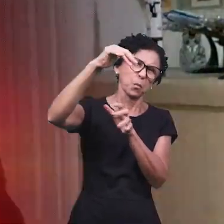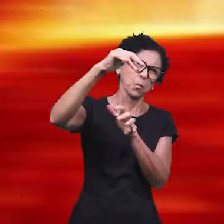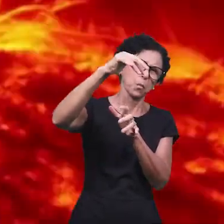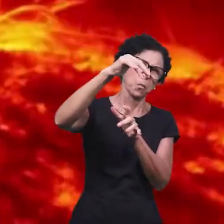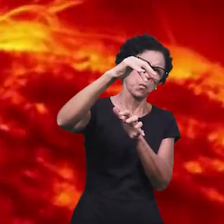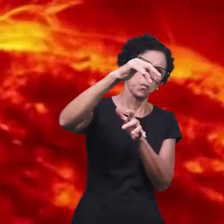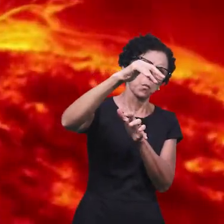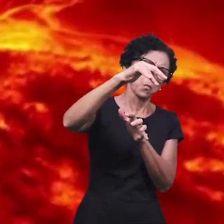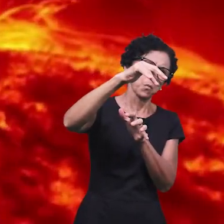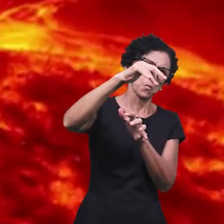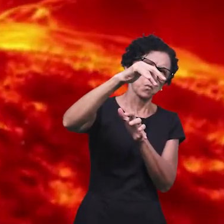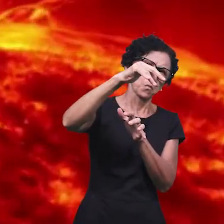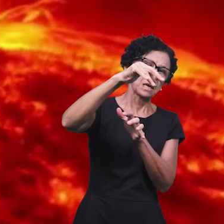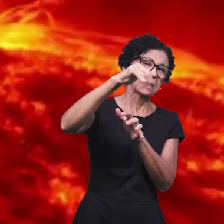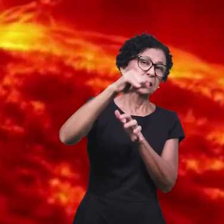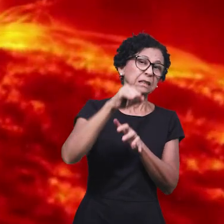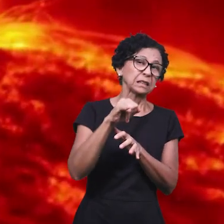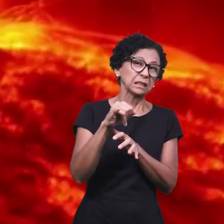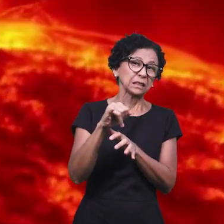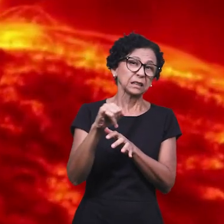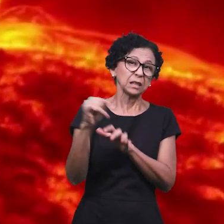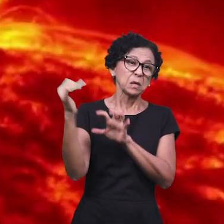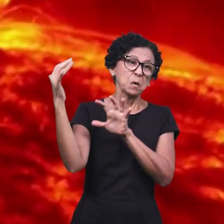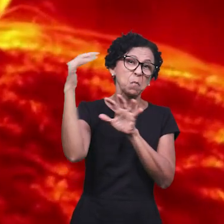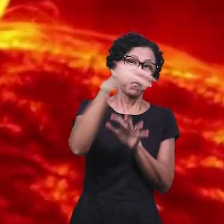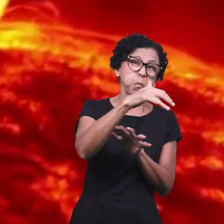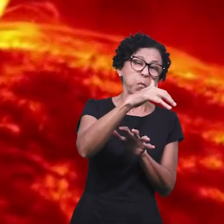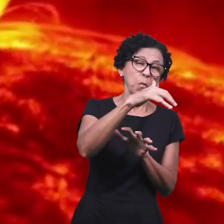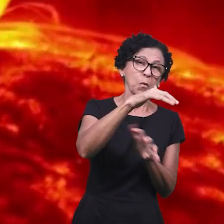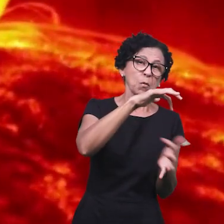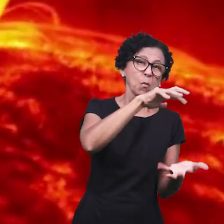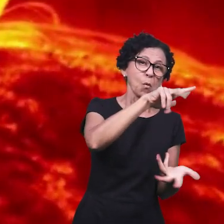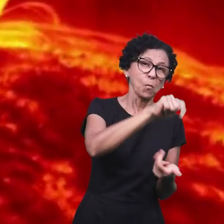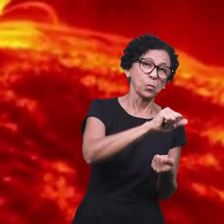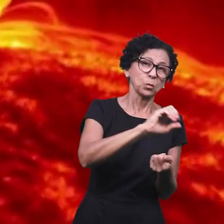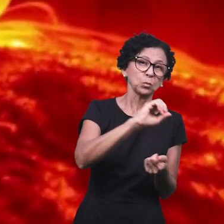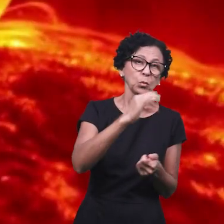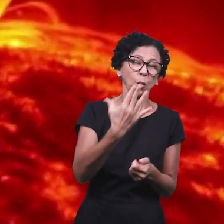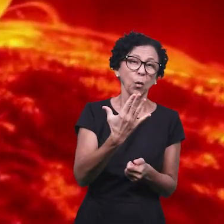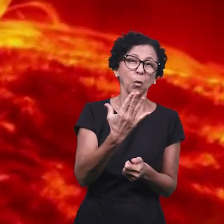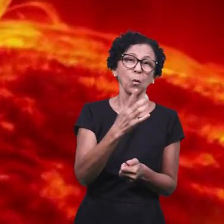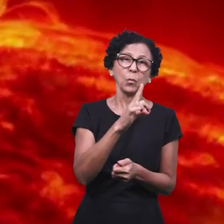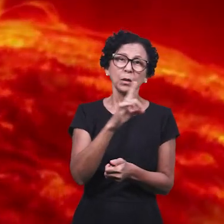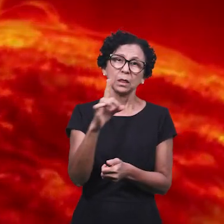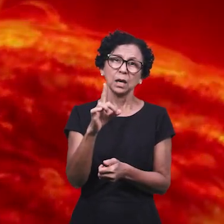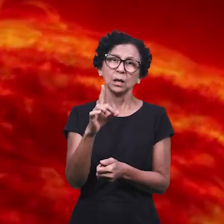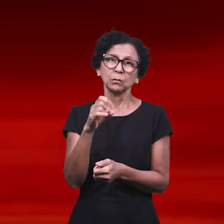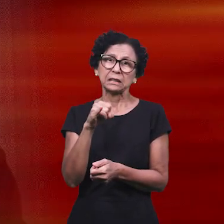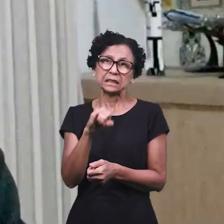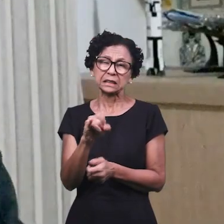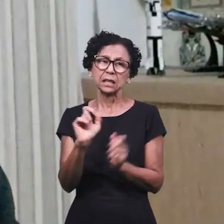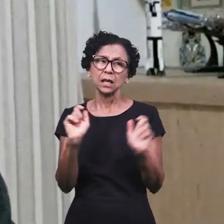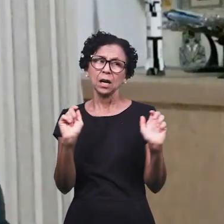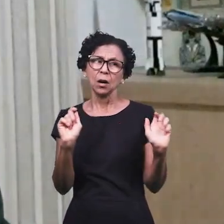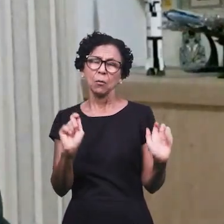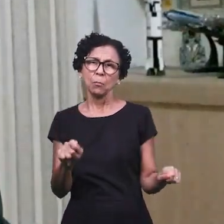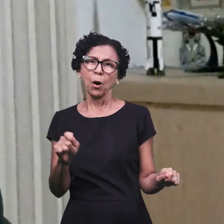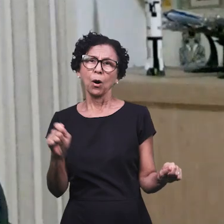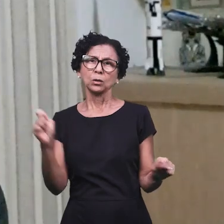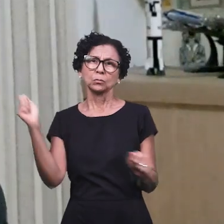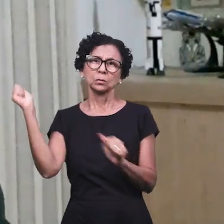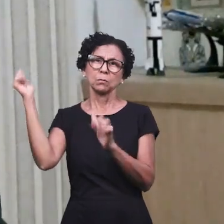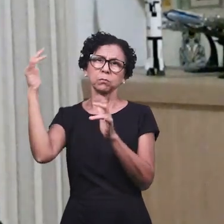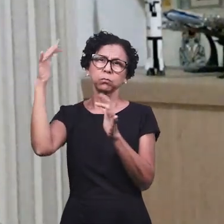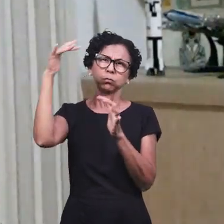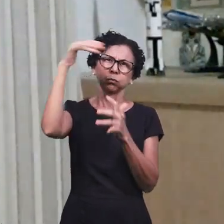direção aquela massa está vindo, se ela vai ou não atingir a Terra e se ela pode ou não